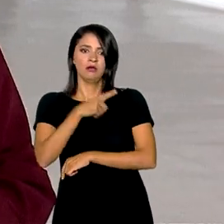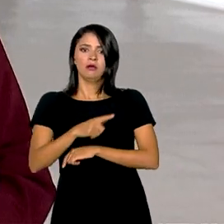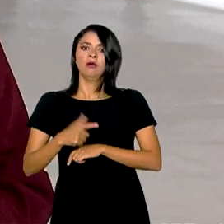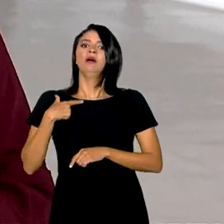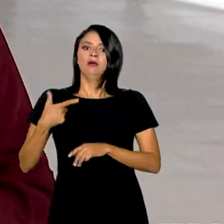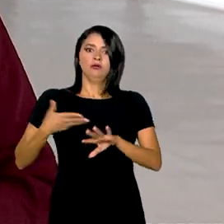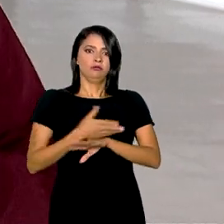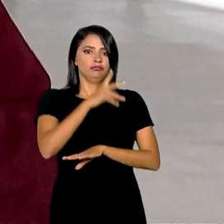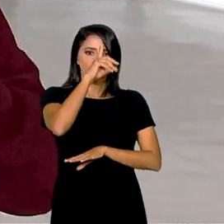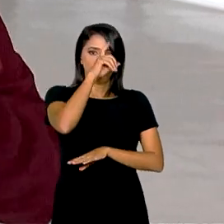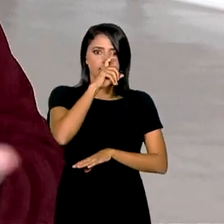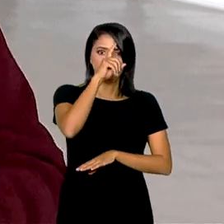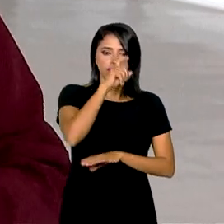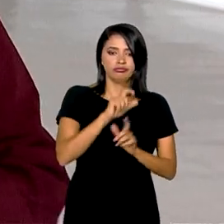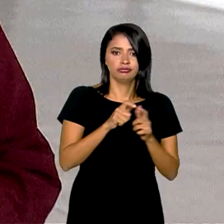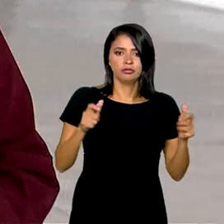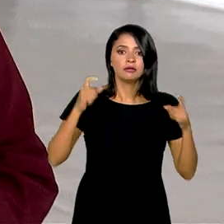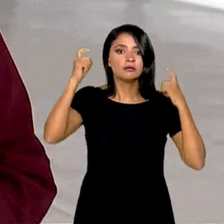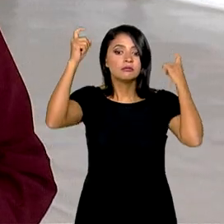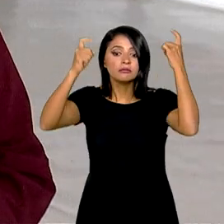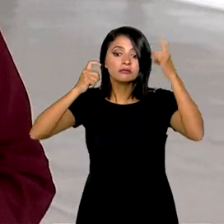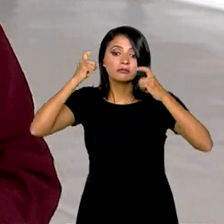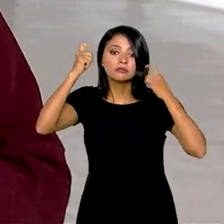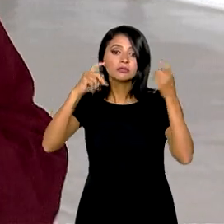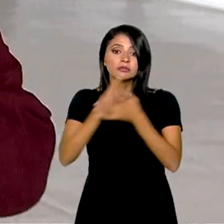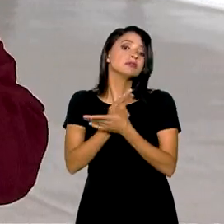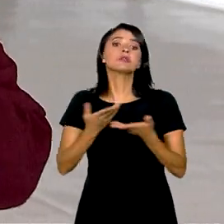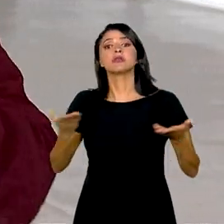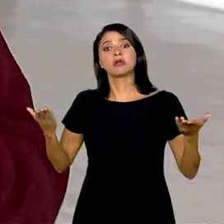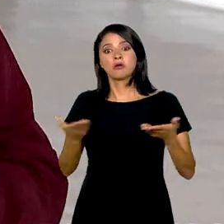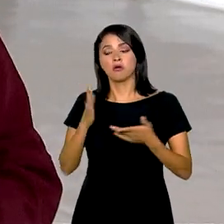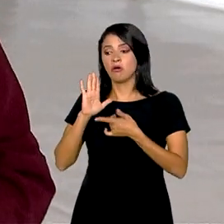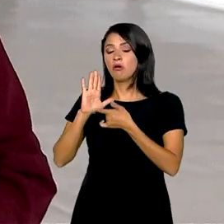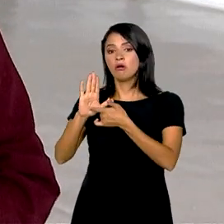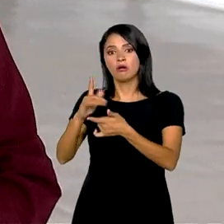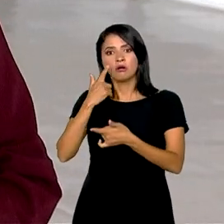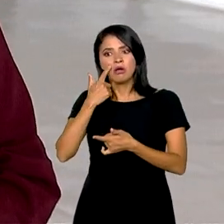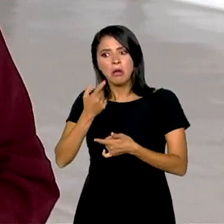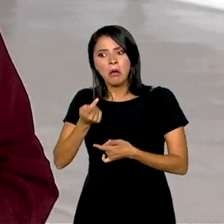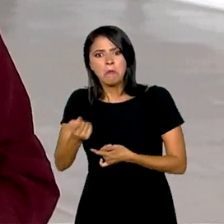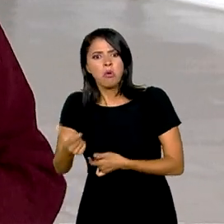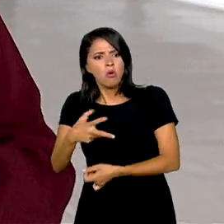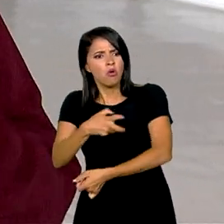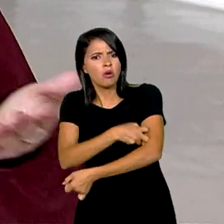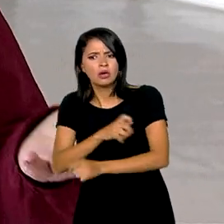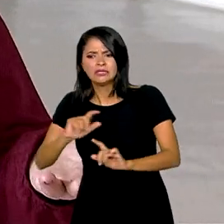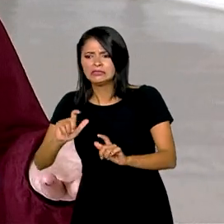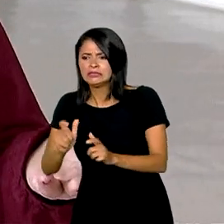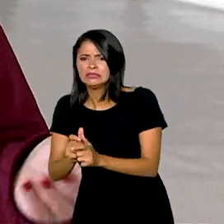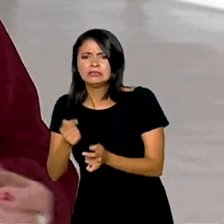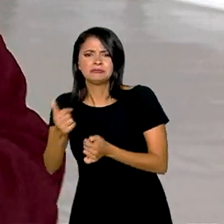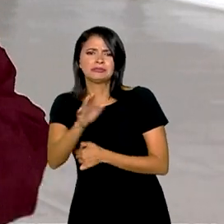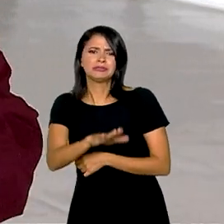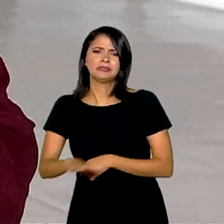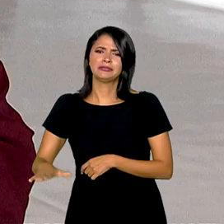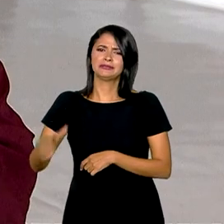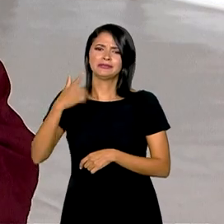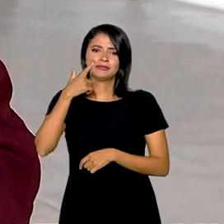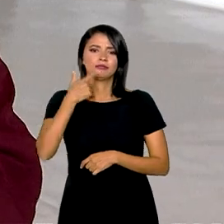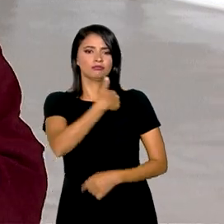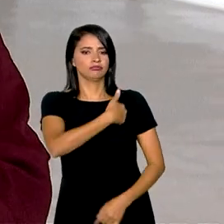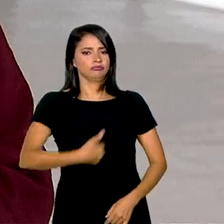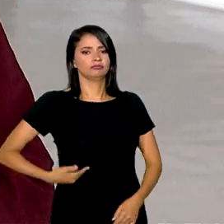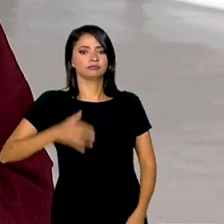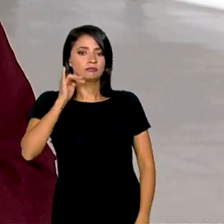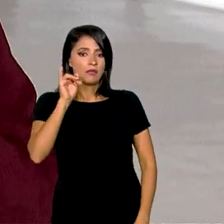de internação. Preocupado com o atual cenário, que expõe a baixa cobertura vacinal entre os pequenos, o governo